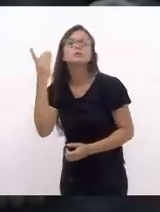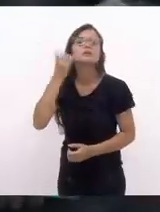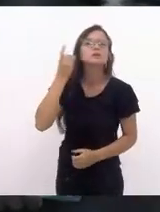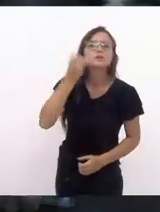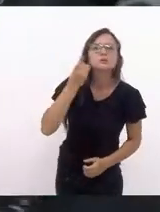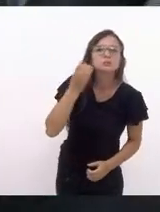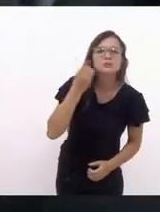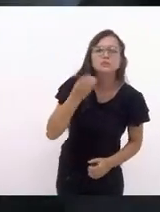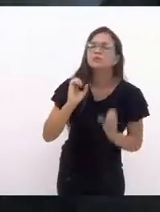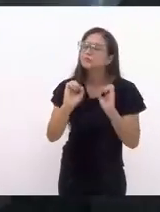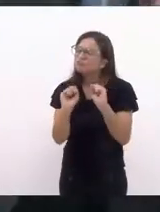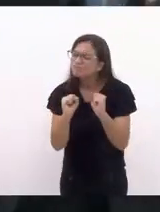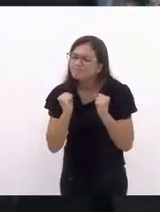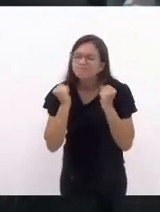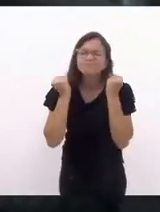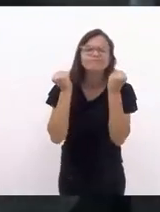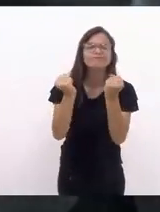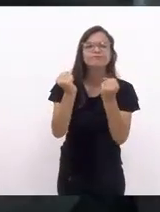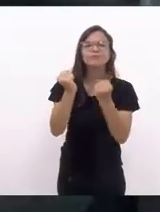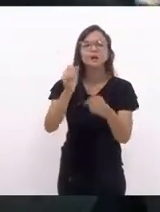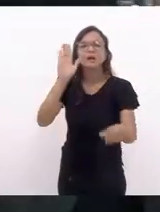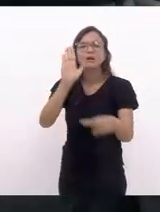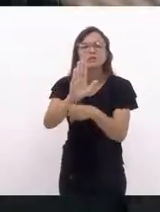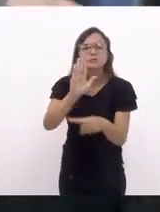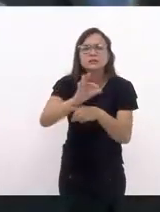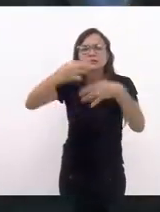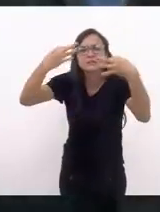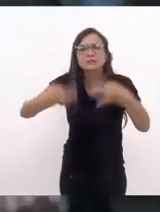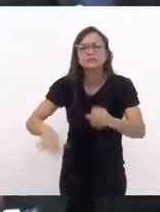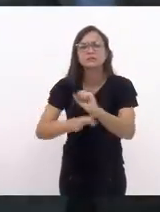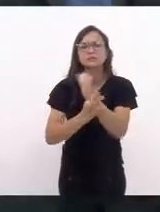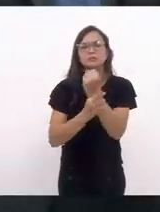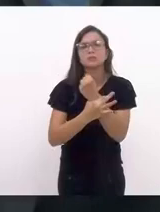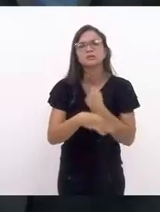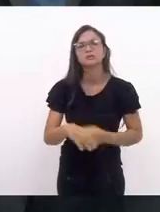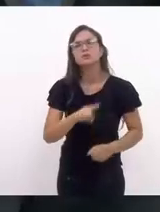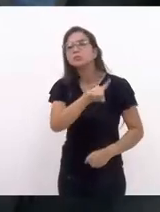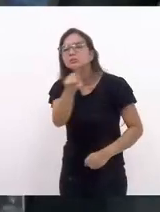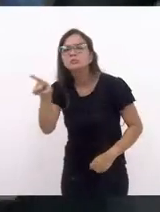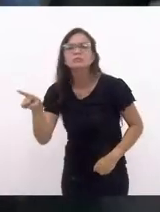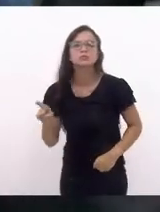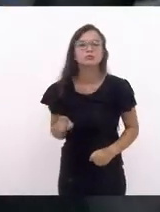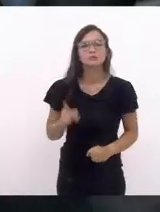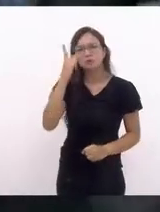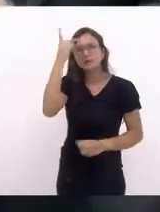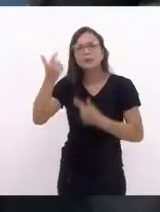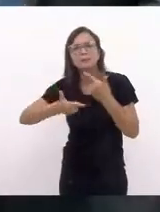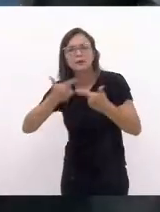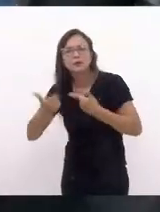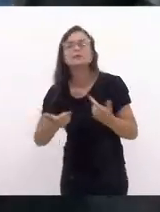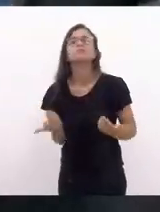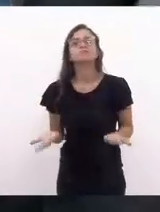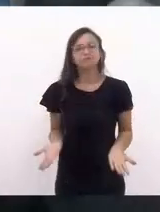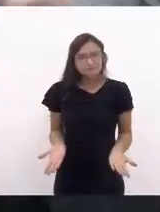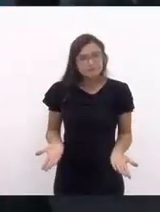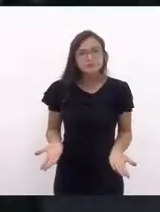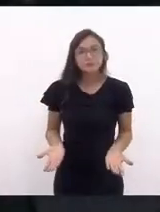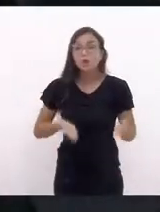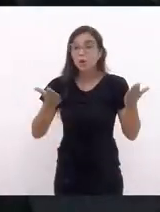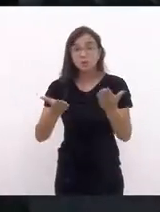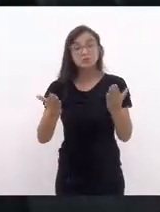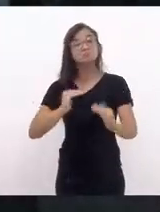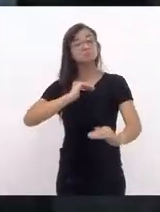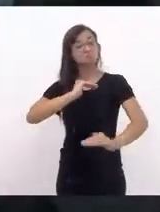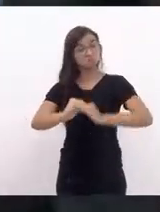Deputados que defendem de verdade as forças de segurança hoje nós estamos podendo avançar